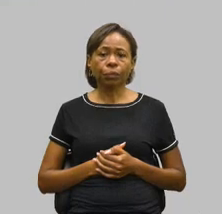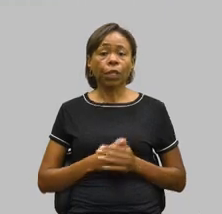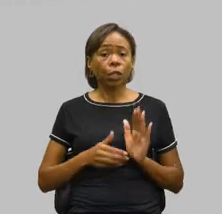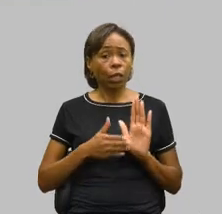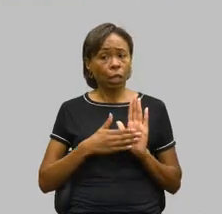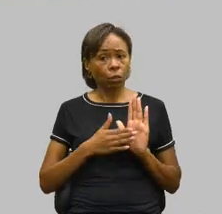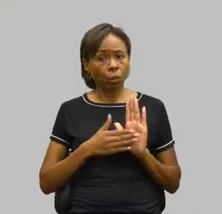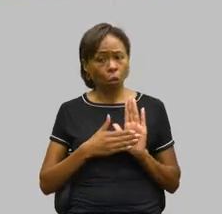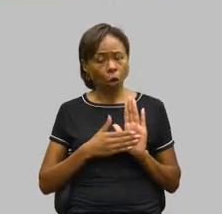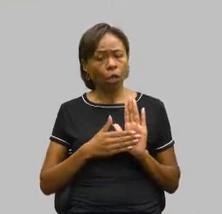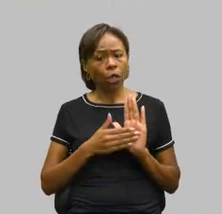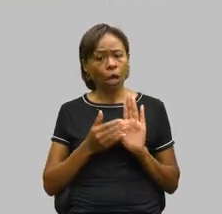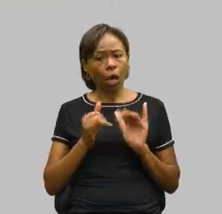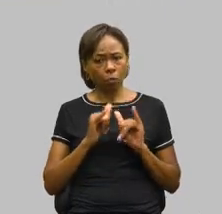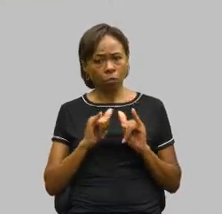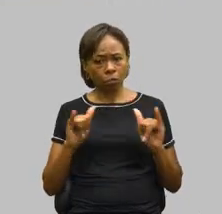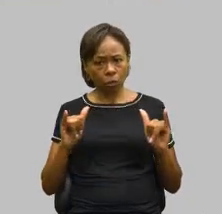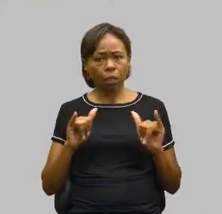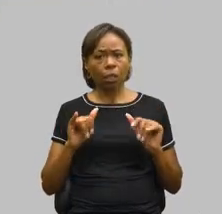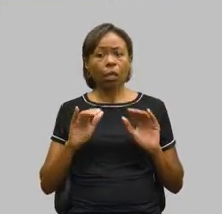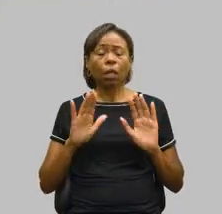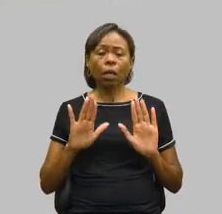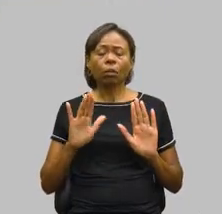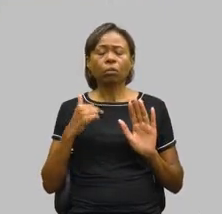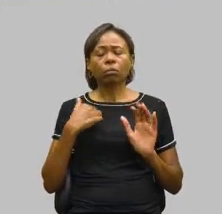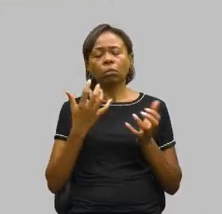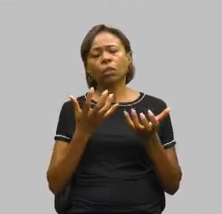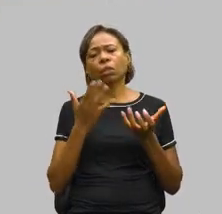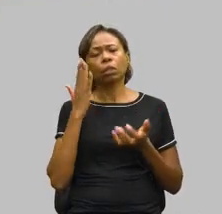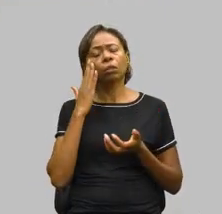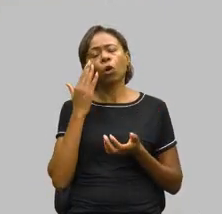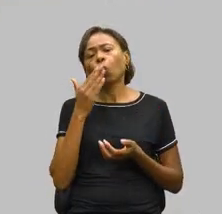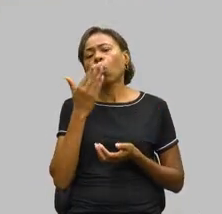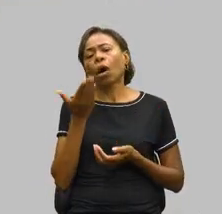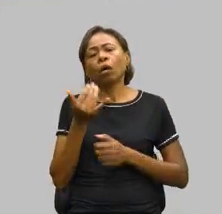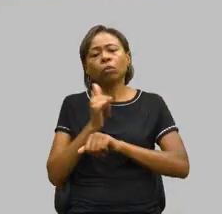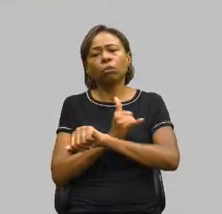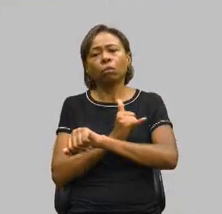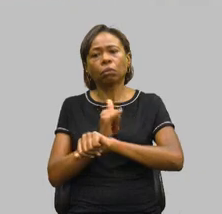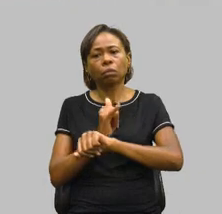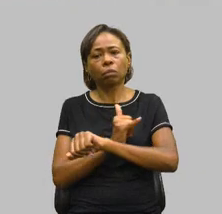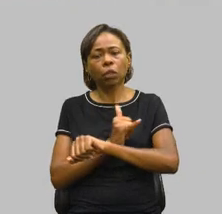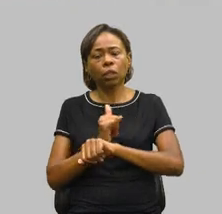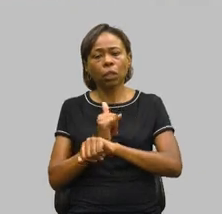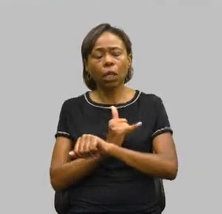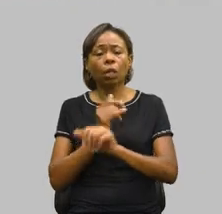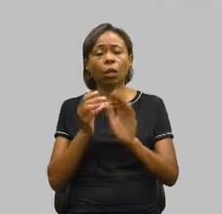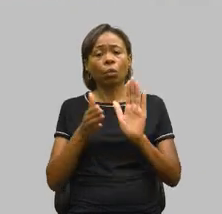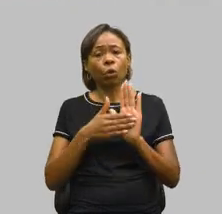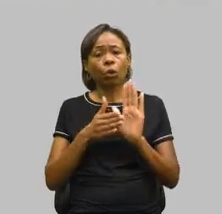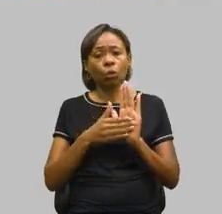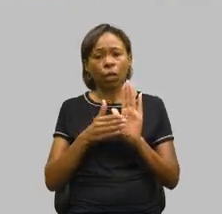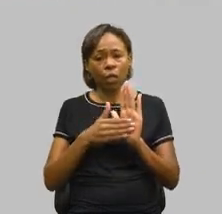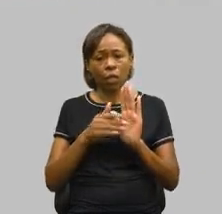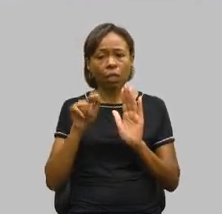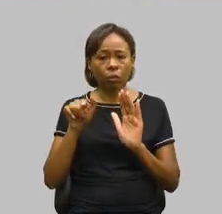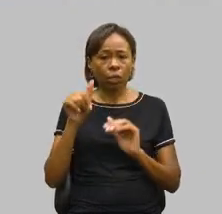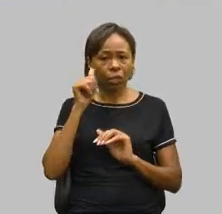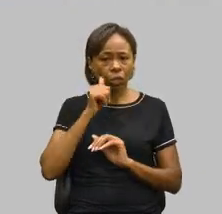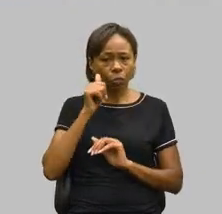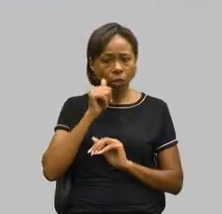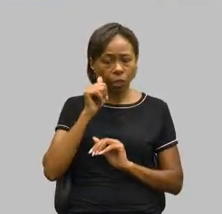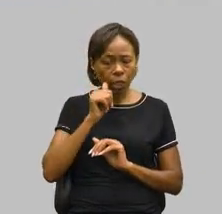aqui eu queria saber quais são as estratégias para colocar o programa a vez delas como